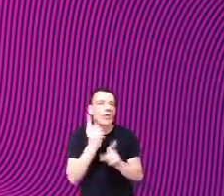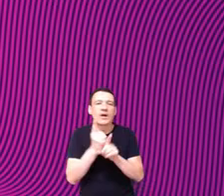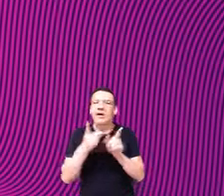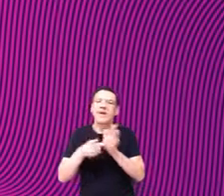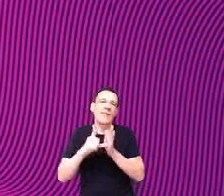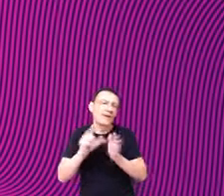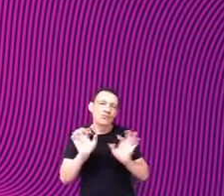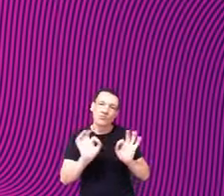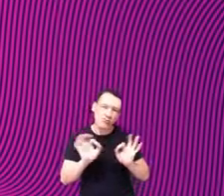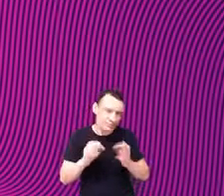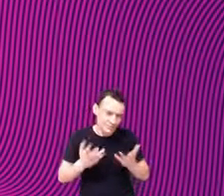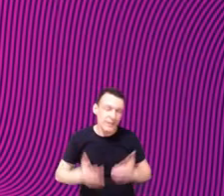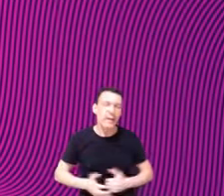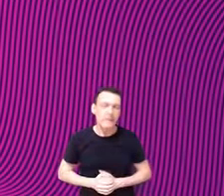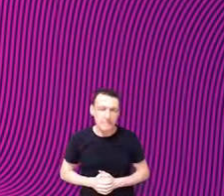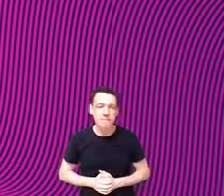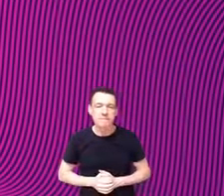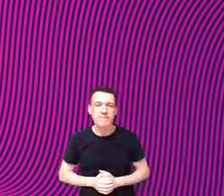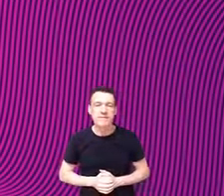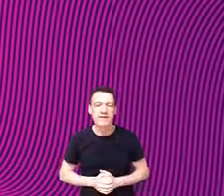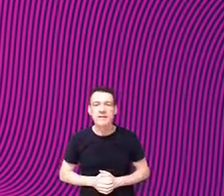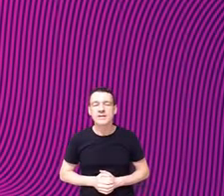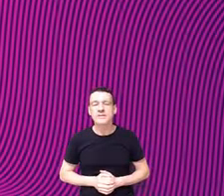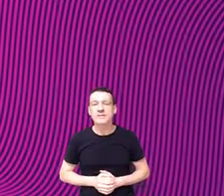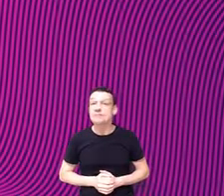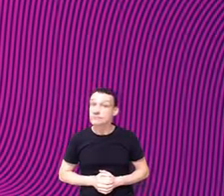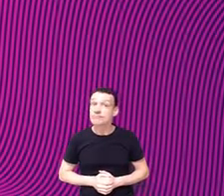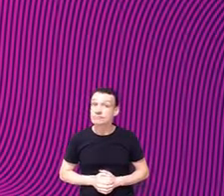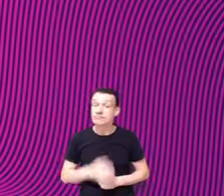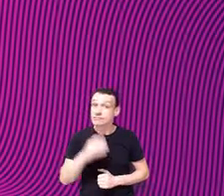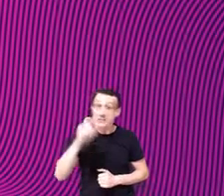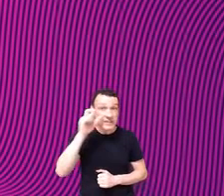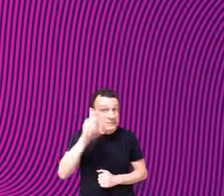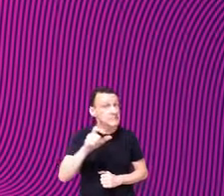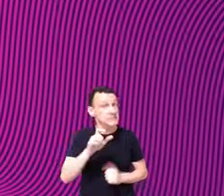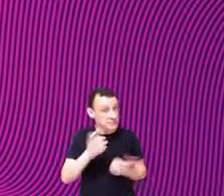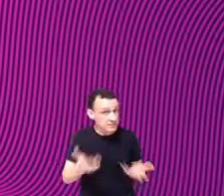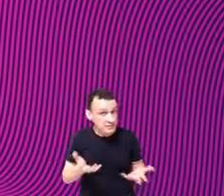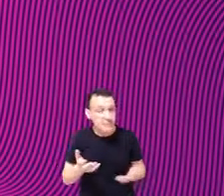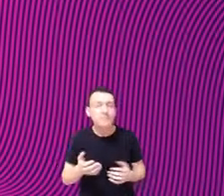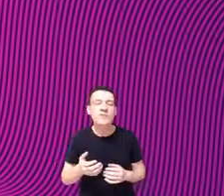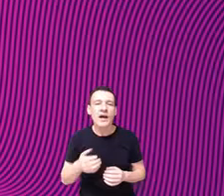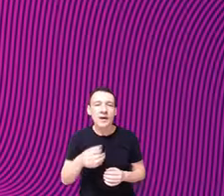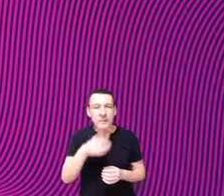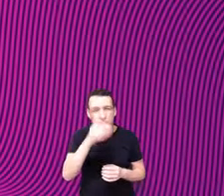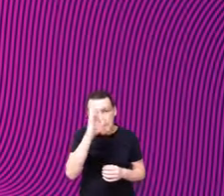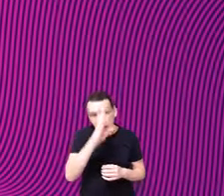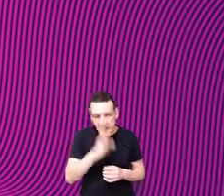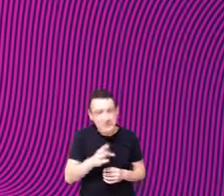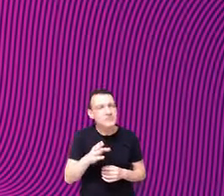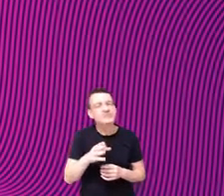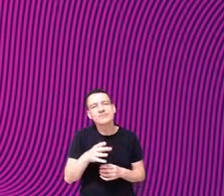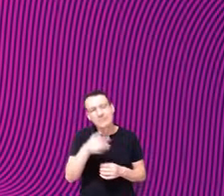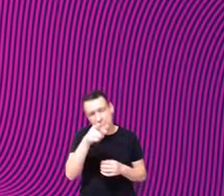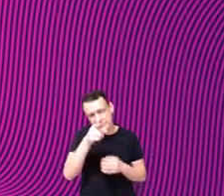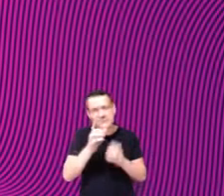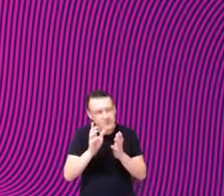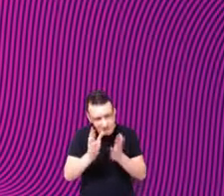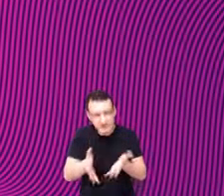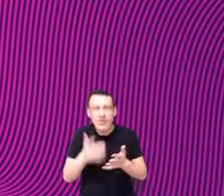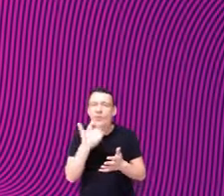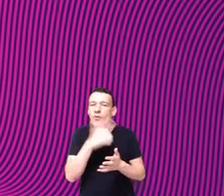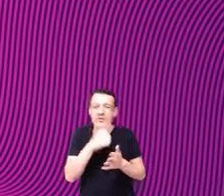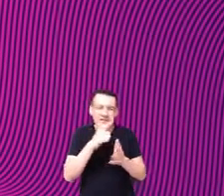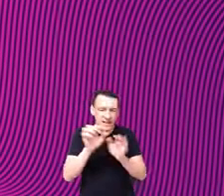né? Eu acho que olhando assim os dados brasileiros que vocês, né, com tanta propriedade conseguem organizar,